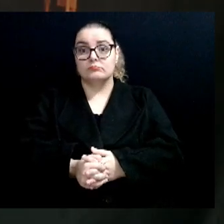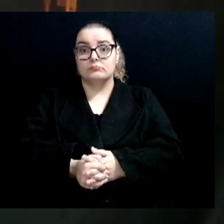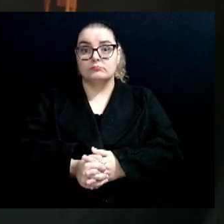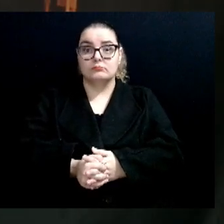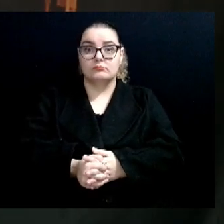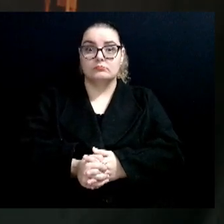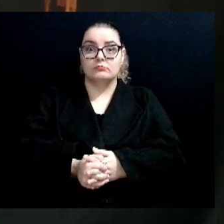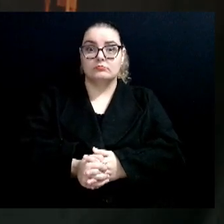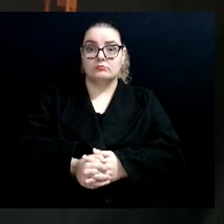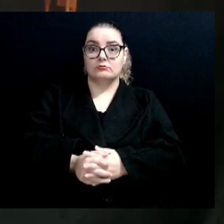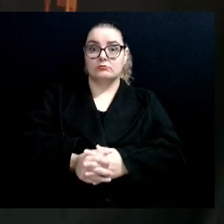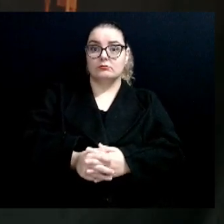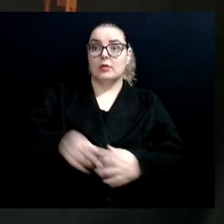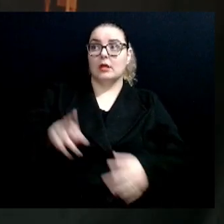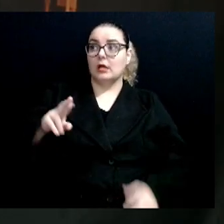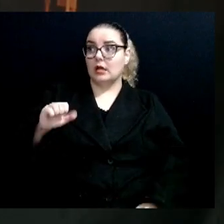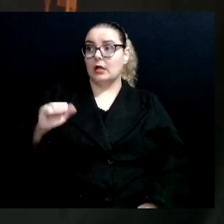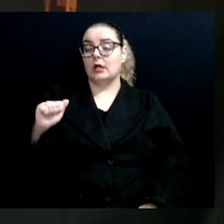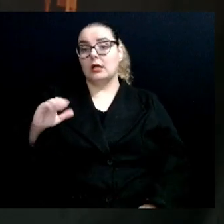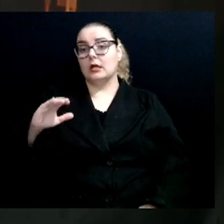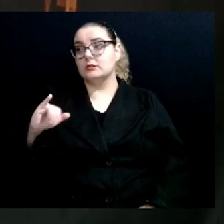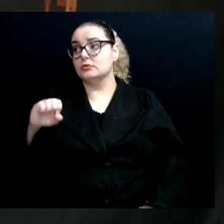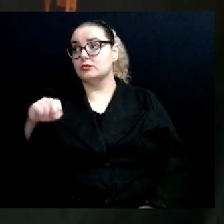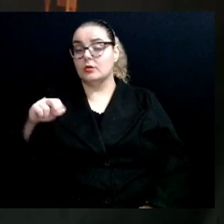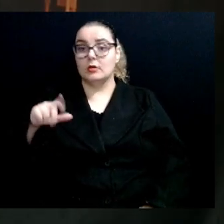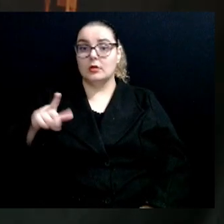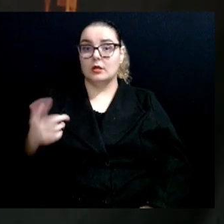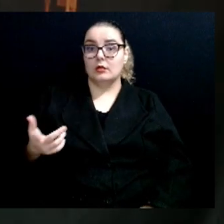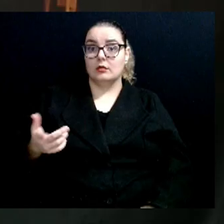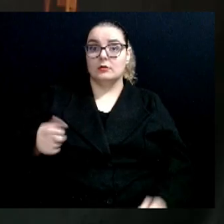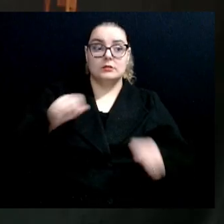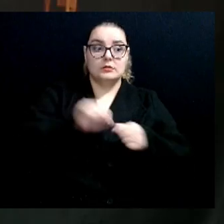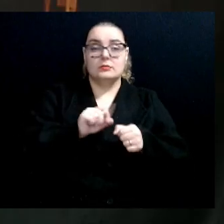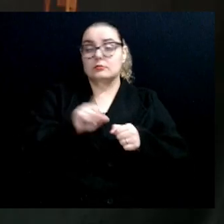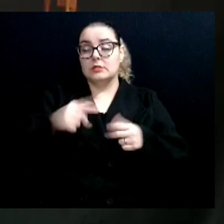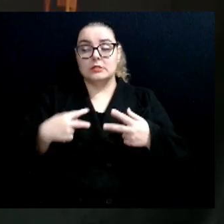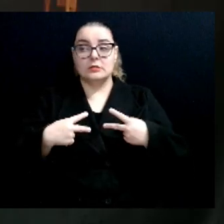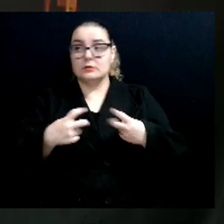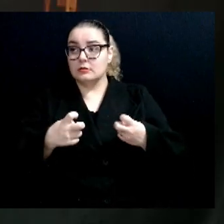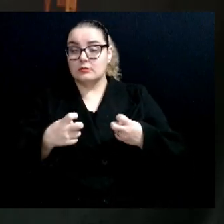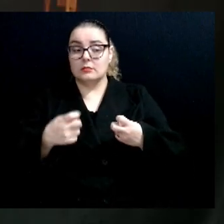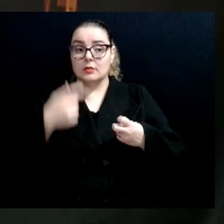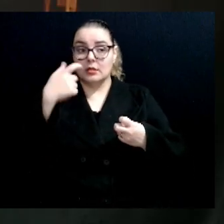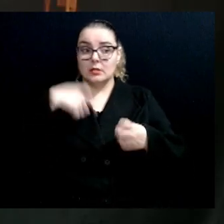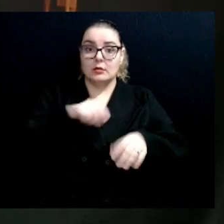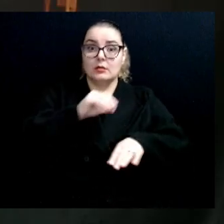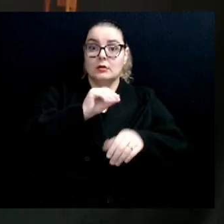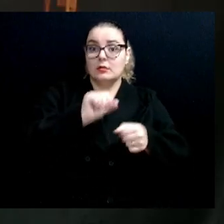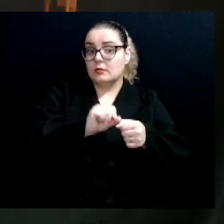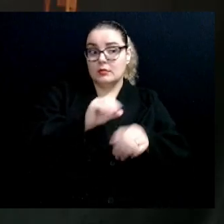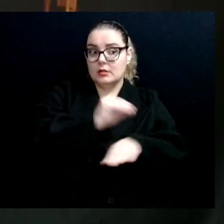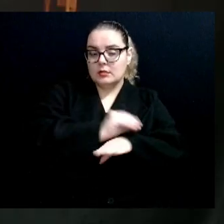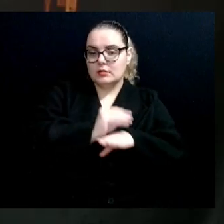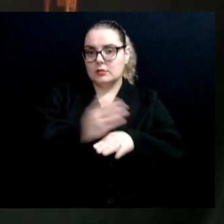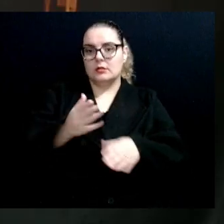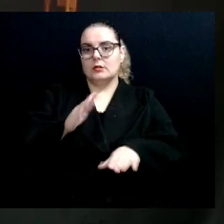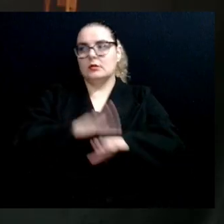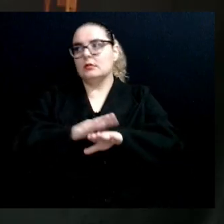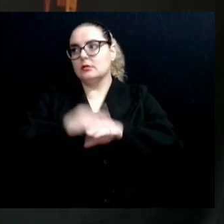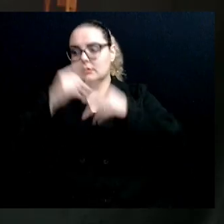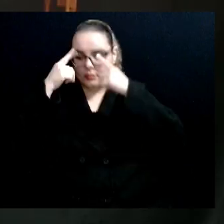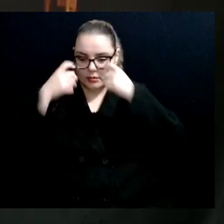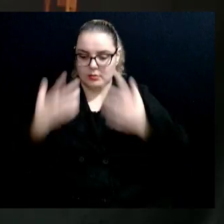racional. Você está fazendo, mas você nem está percebendo que você está agindo com violência com